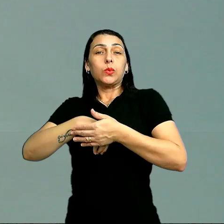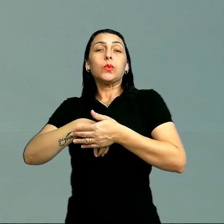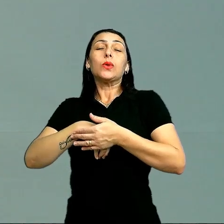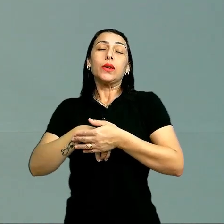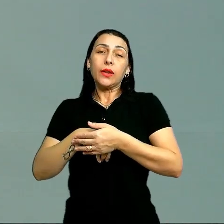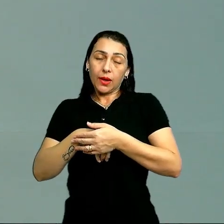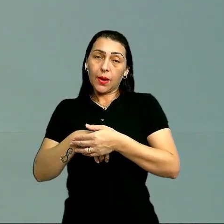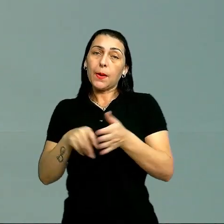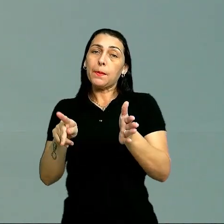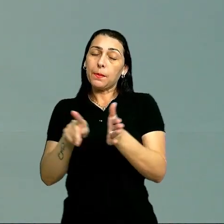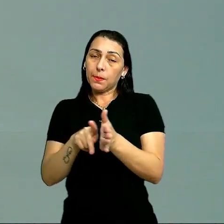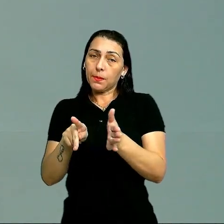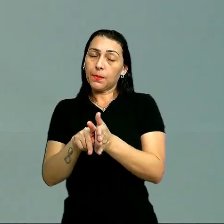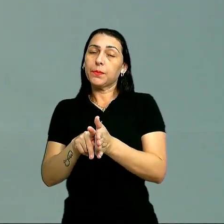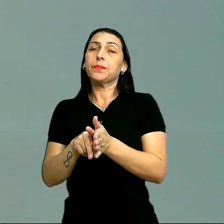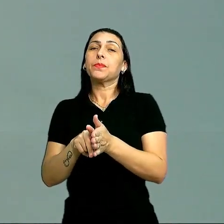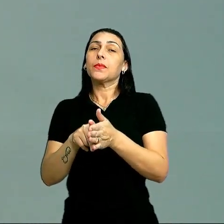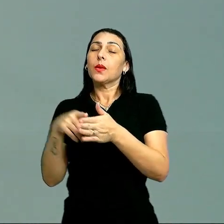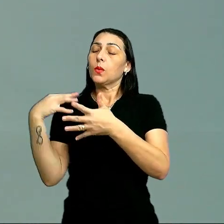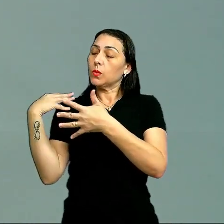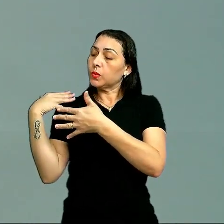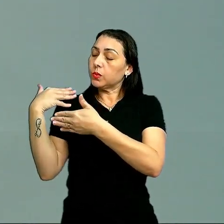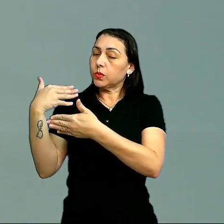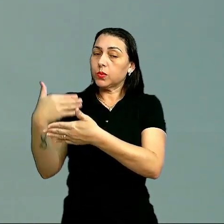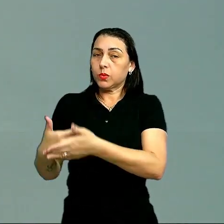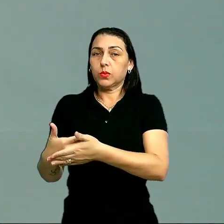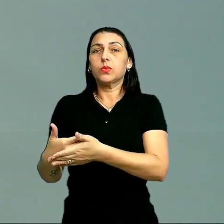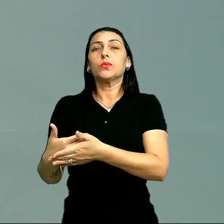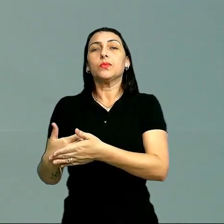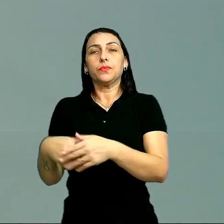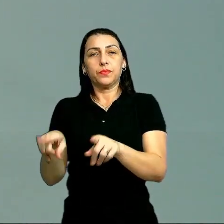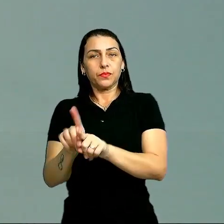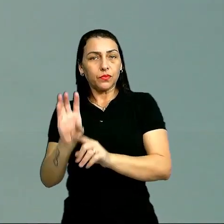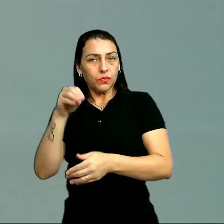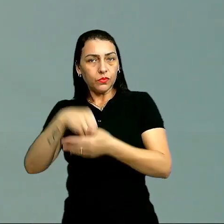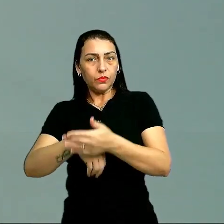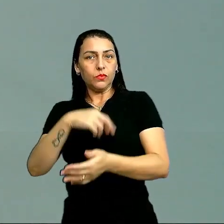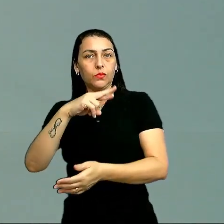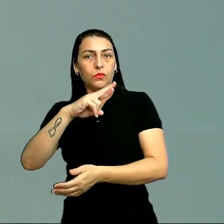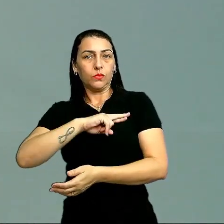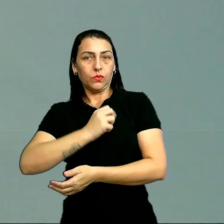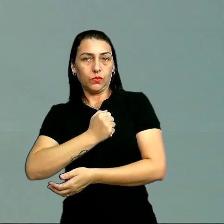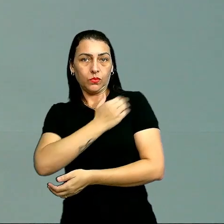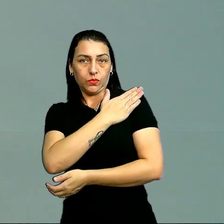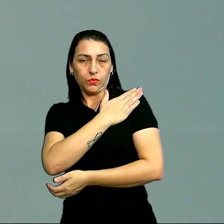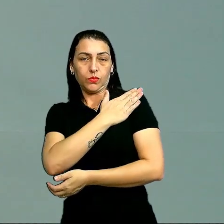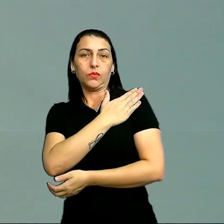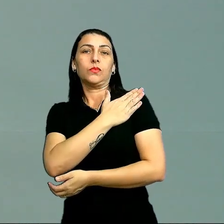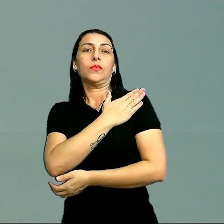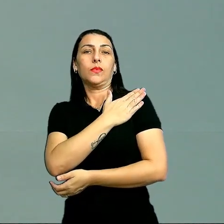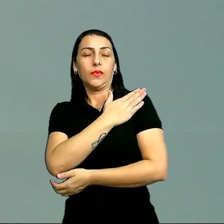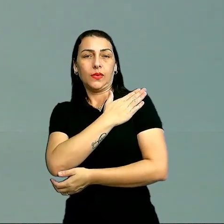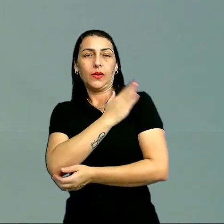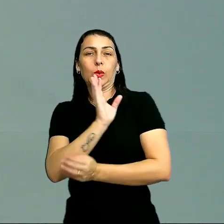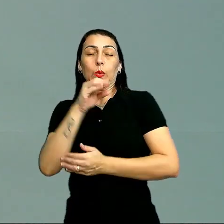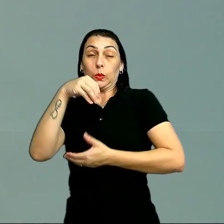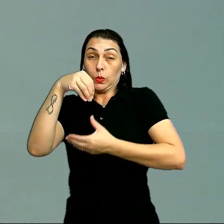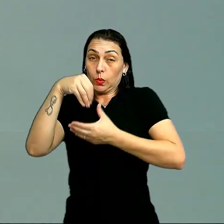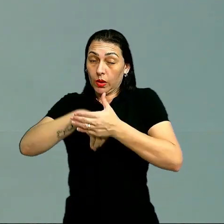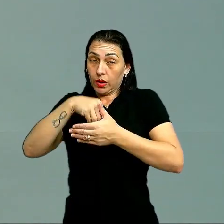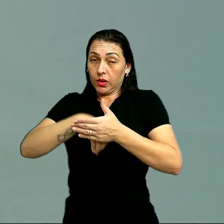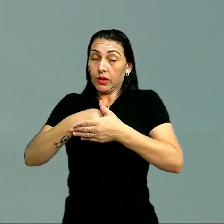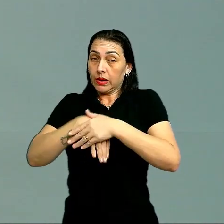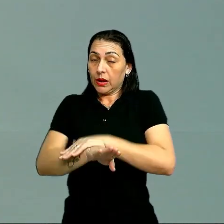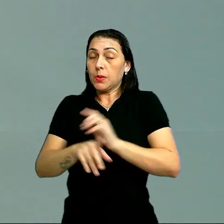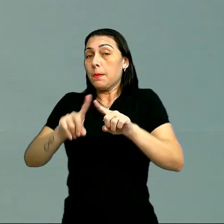uma coisa que vem ao longo da sua trajetória de vida, incutida esse racismo, e ele está lá impregnado, ele está guardado.